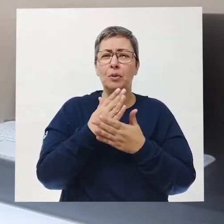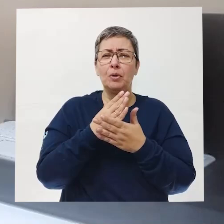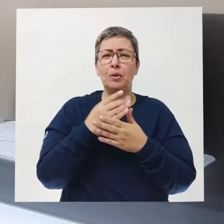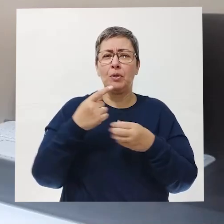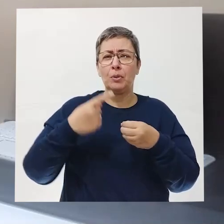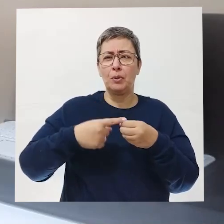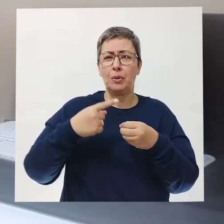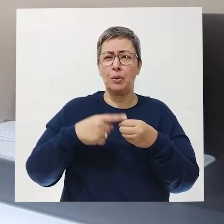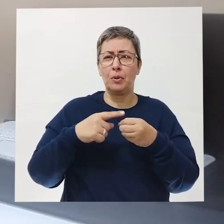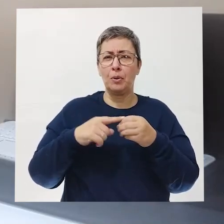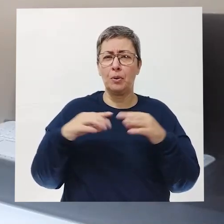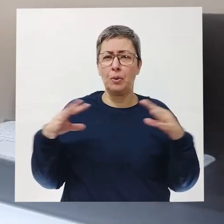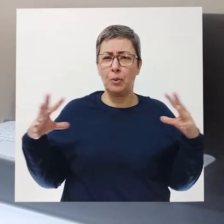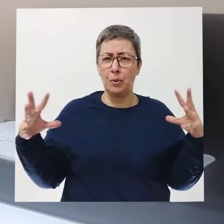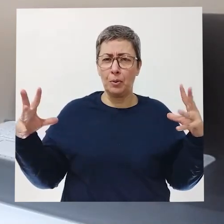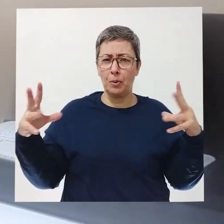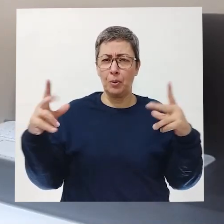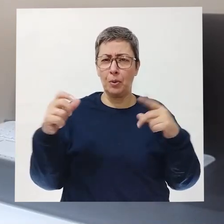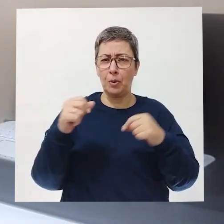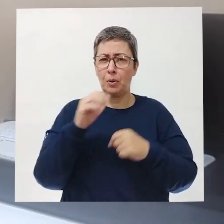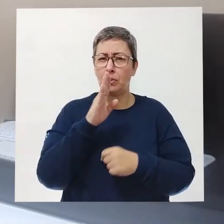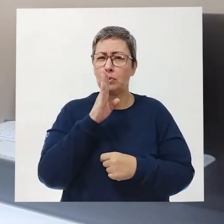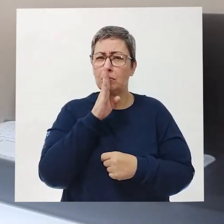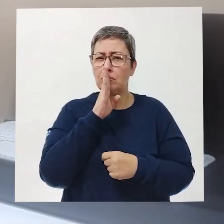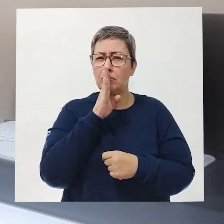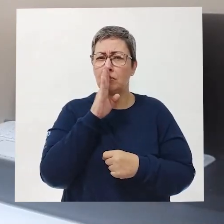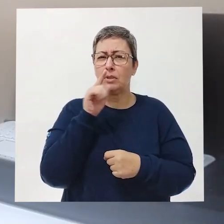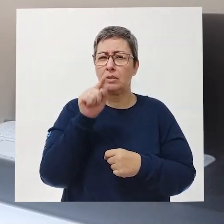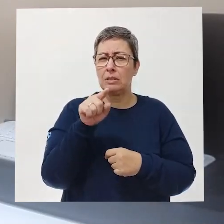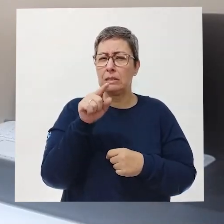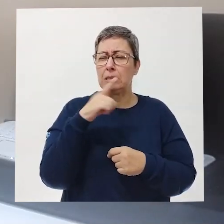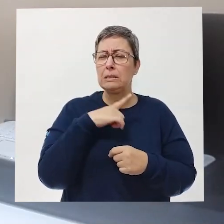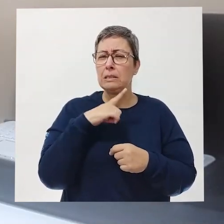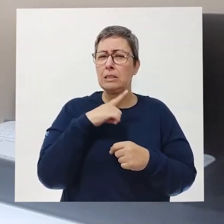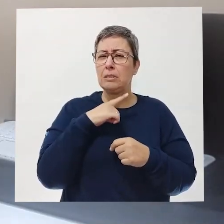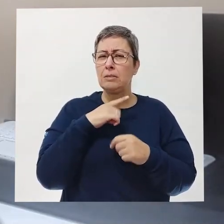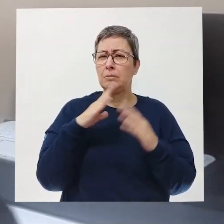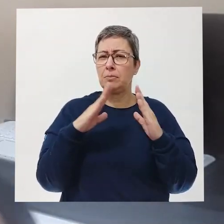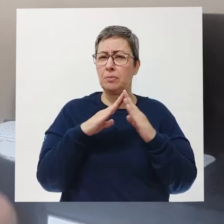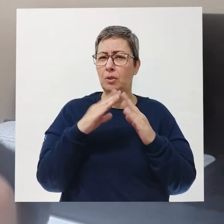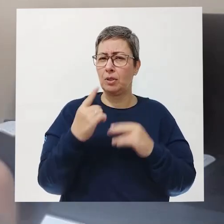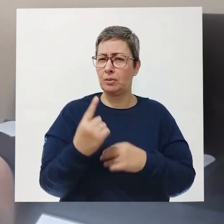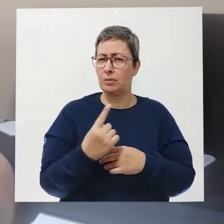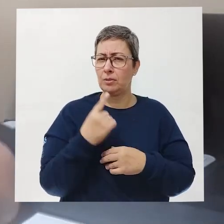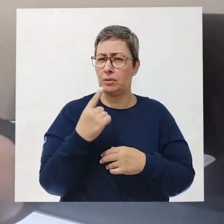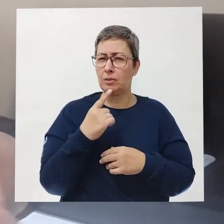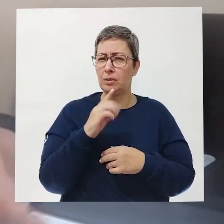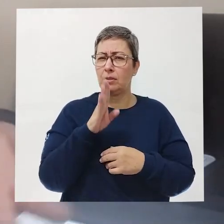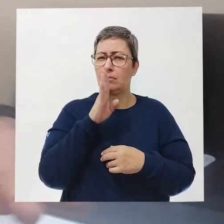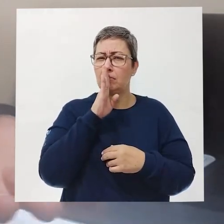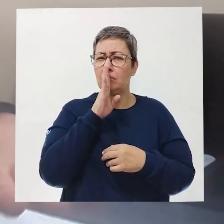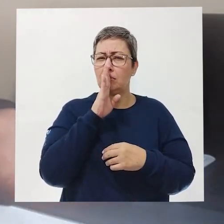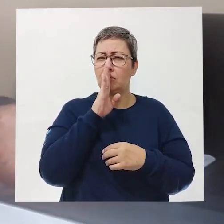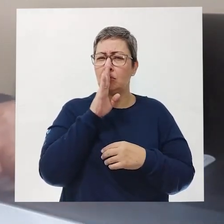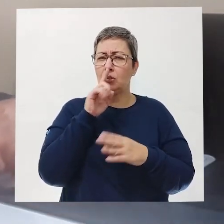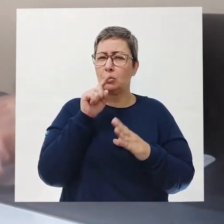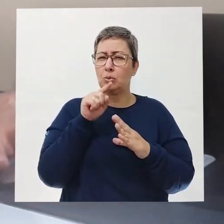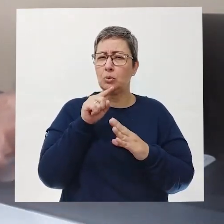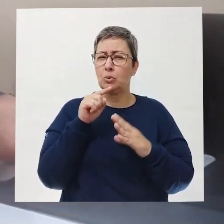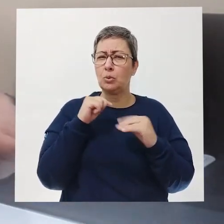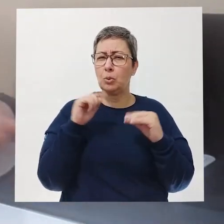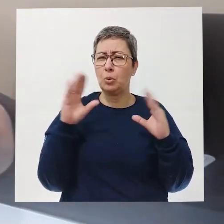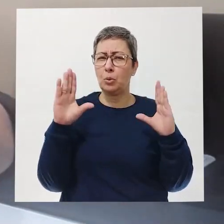cidade inteira silenciosa e você mora sozinho, silêncio profundo,